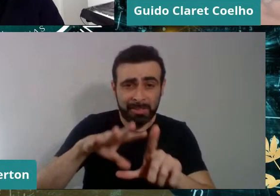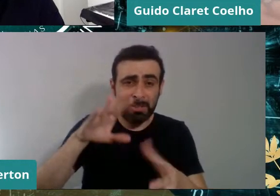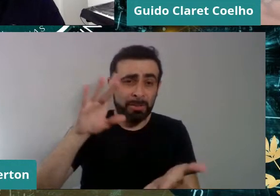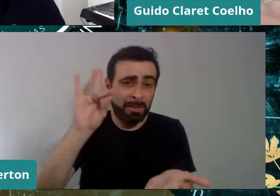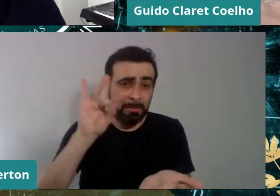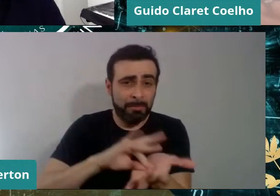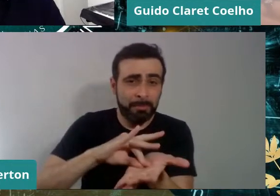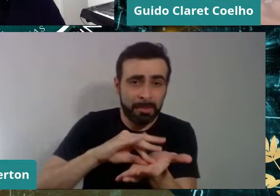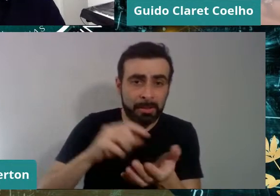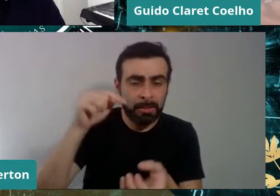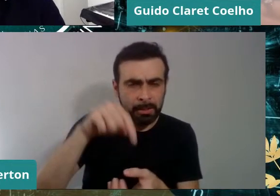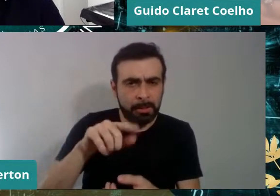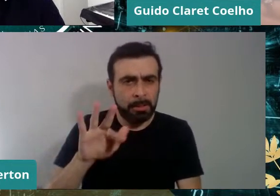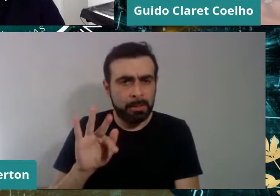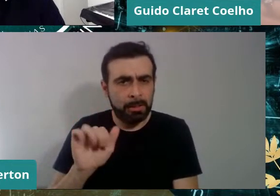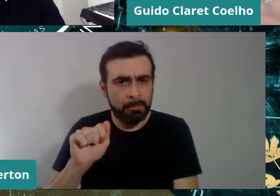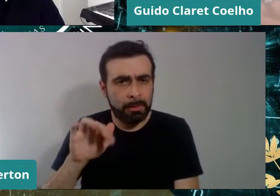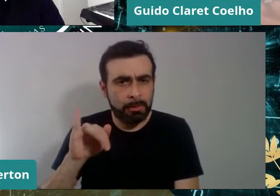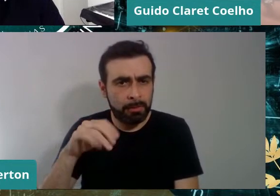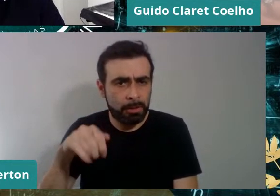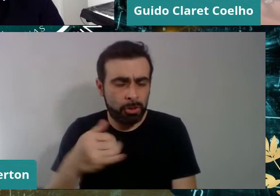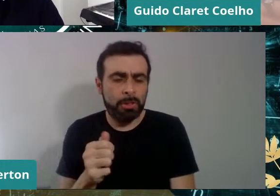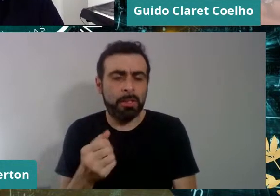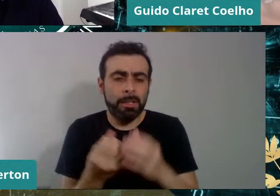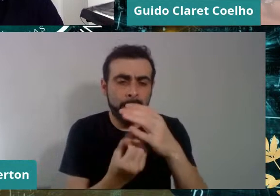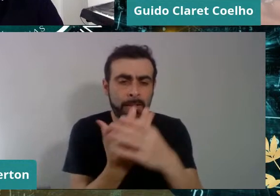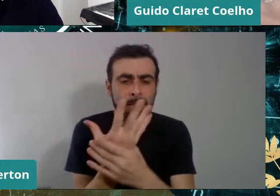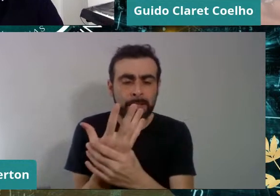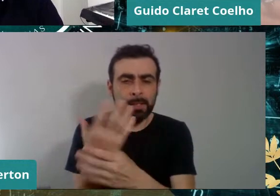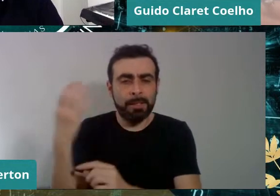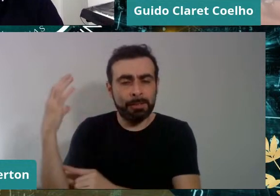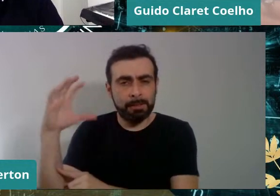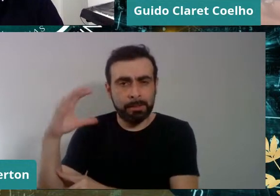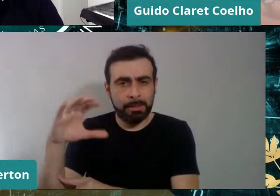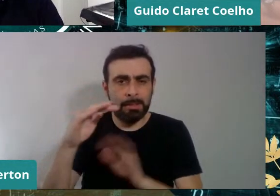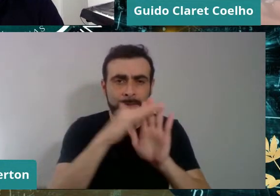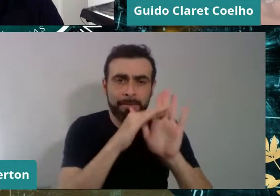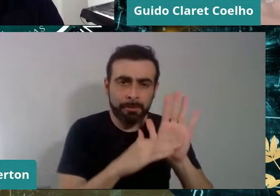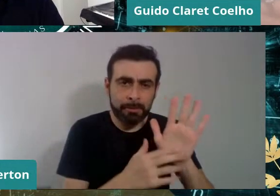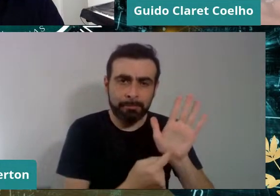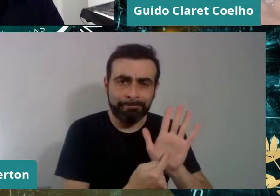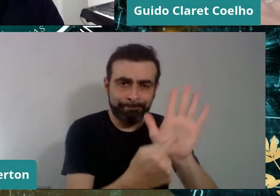e criarmos o curso de ciências com essas habilitações.